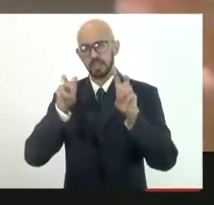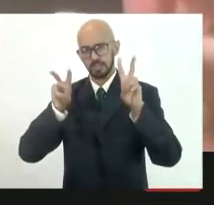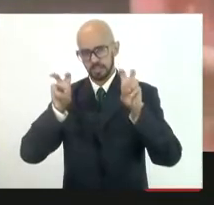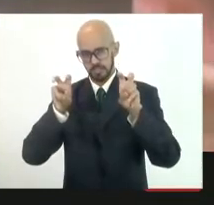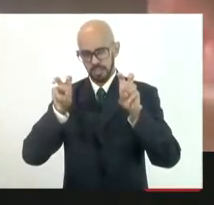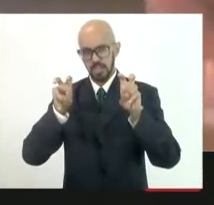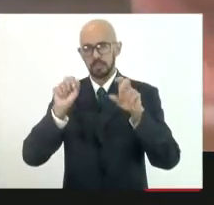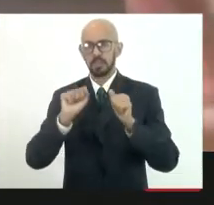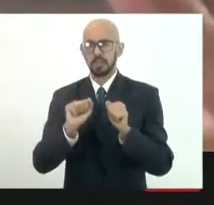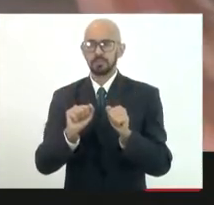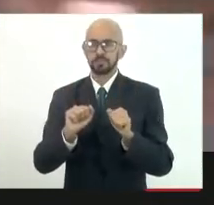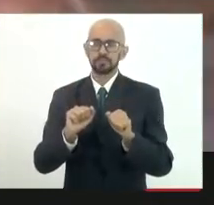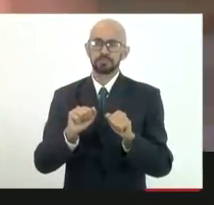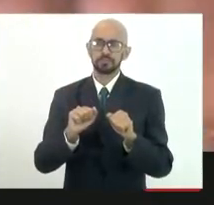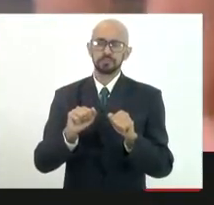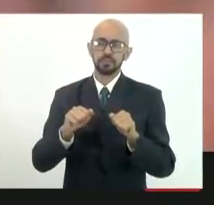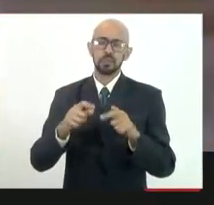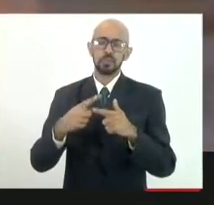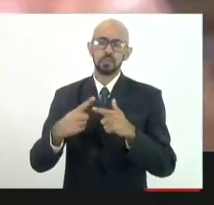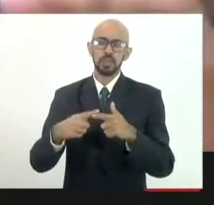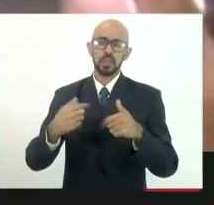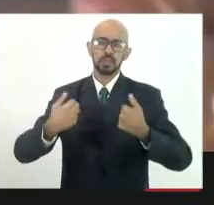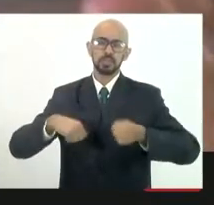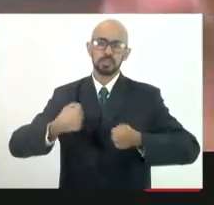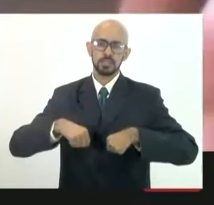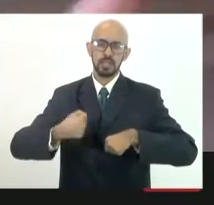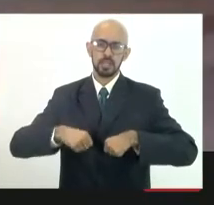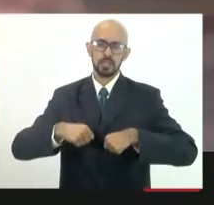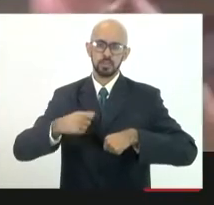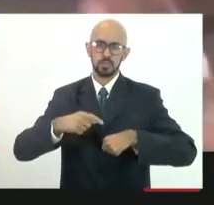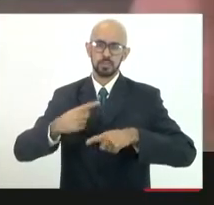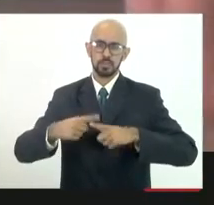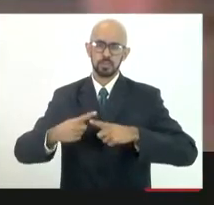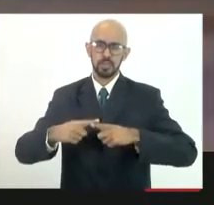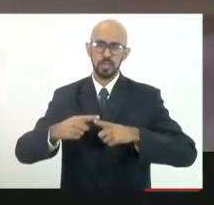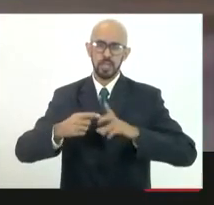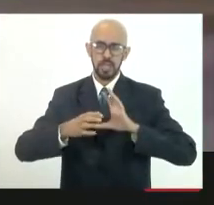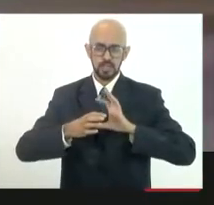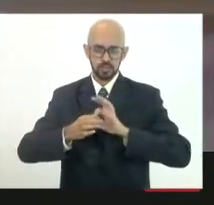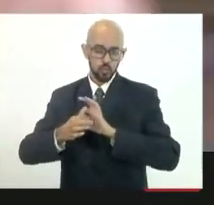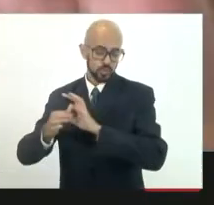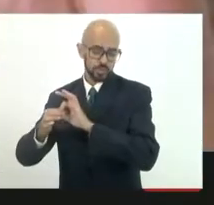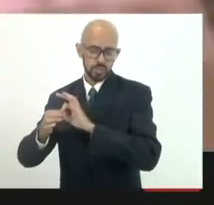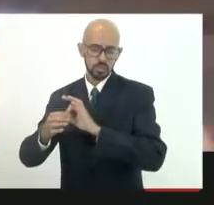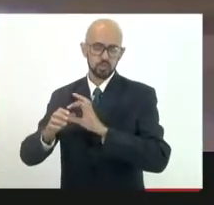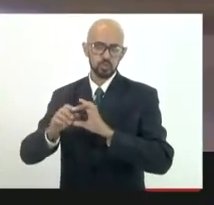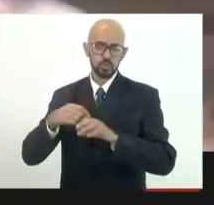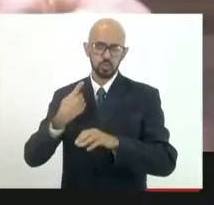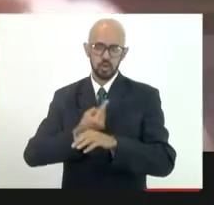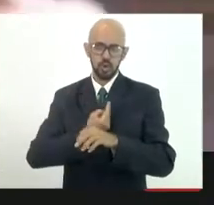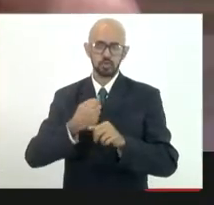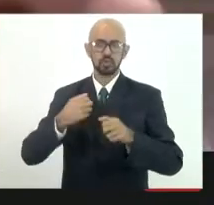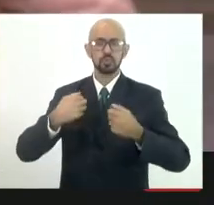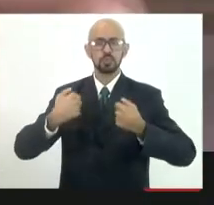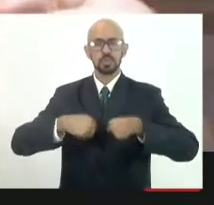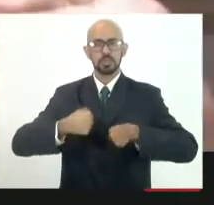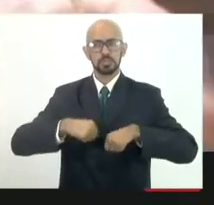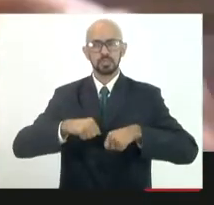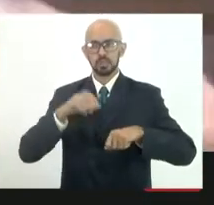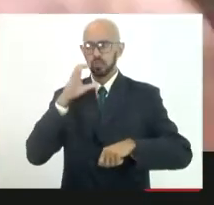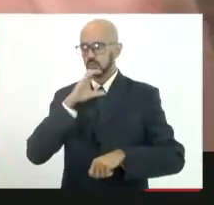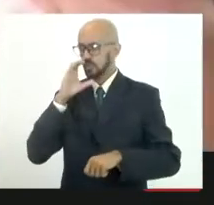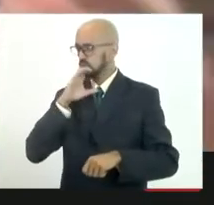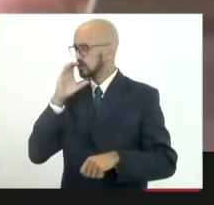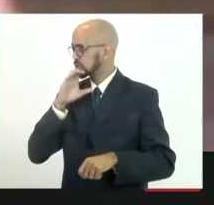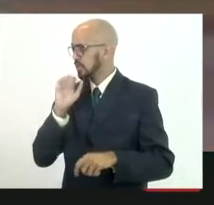já que é necessário que haja, que a nossa realidade, essa singularidade, demanda, né,